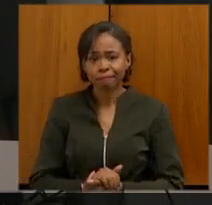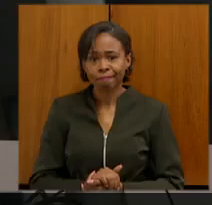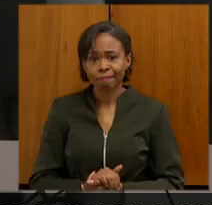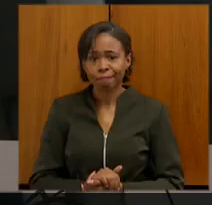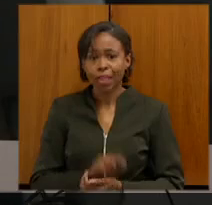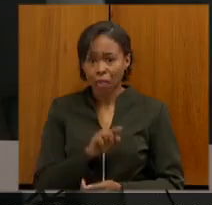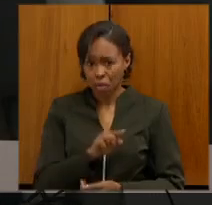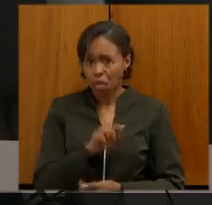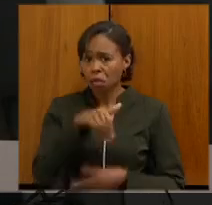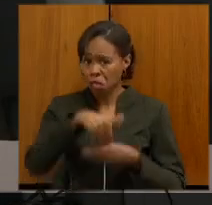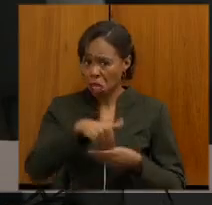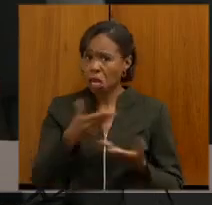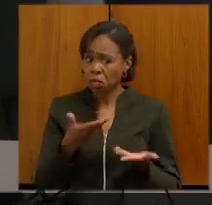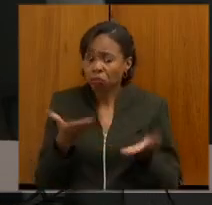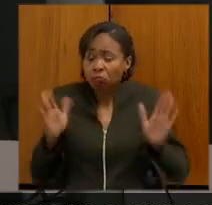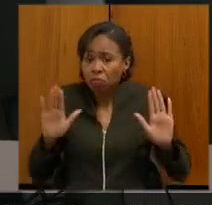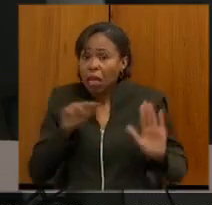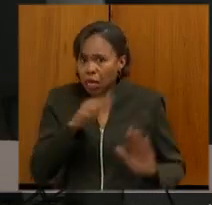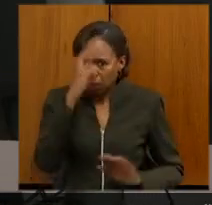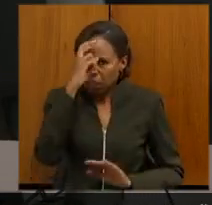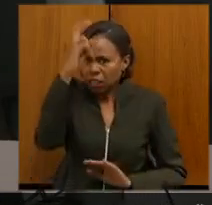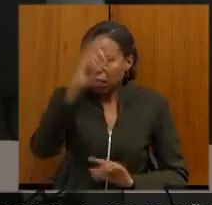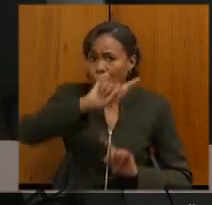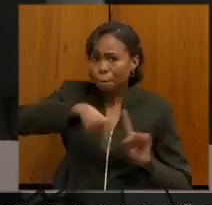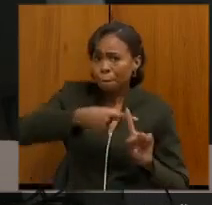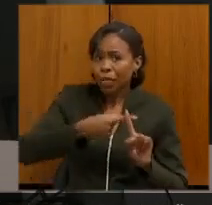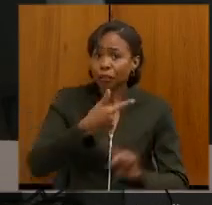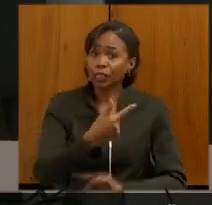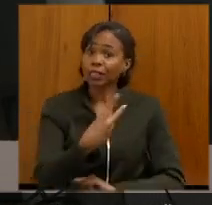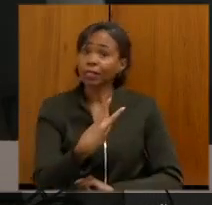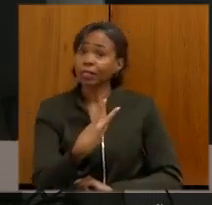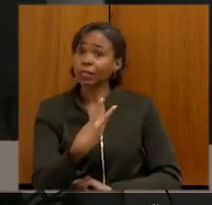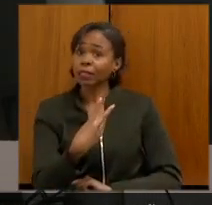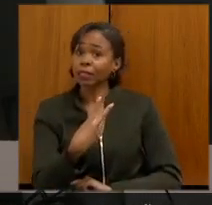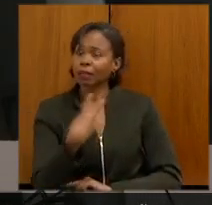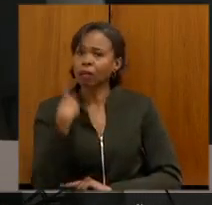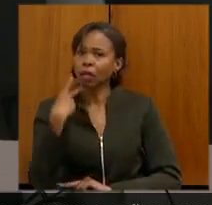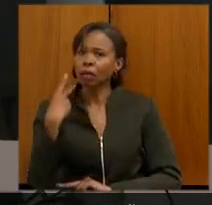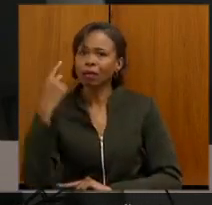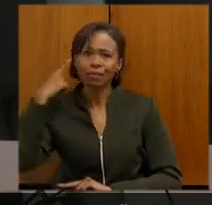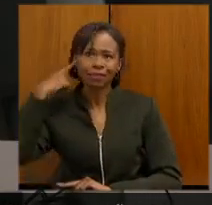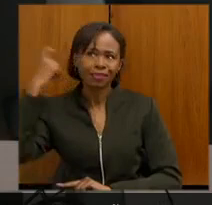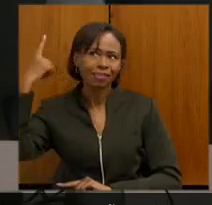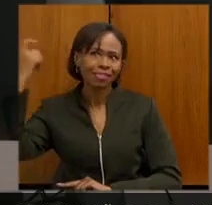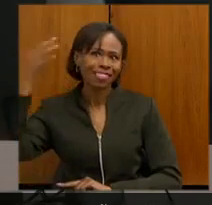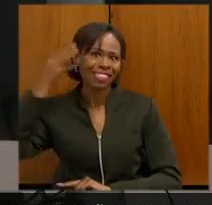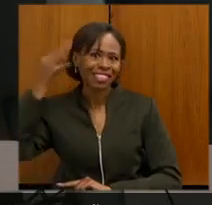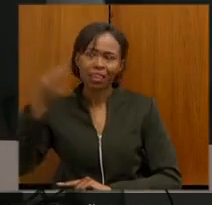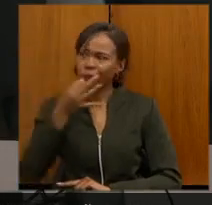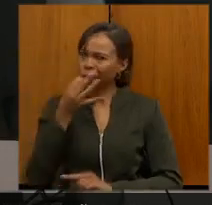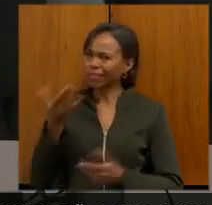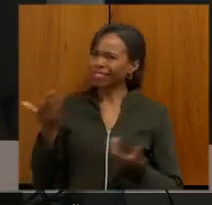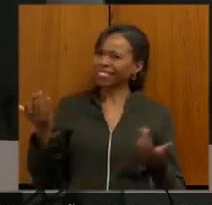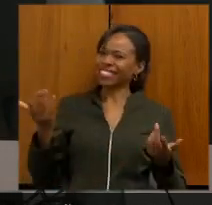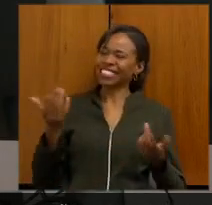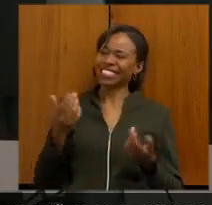que ele é muito inteligente e os 23 vereadores porque eles são lá na já eu nem comecei